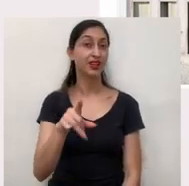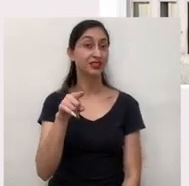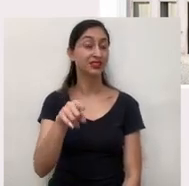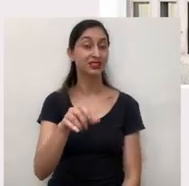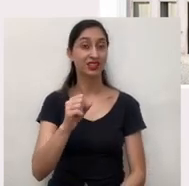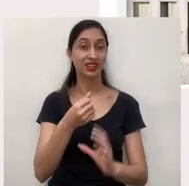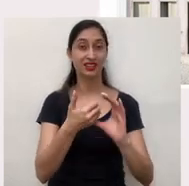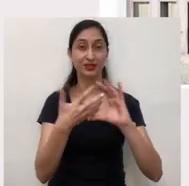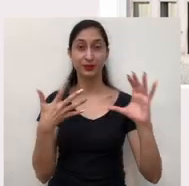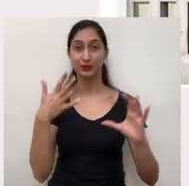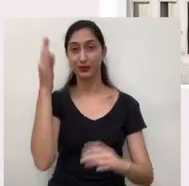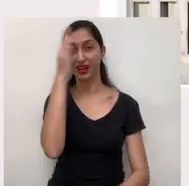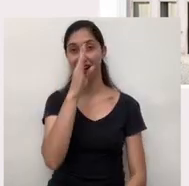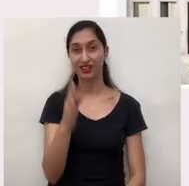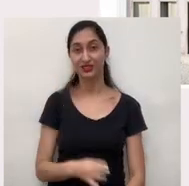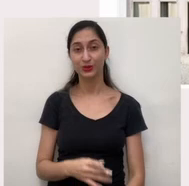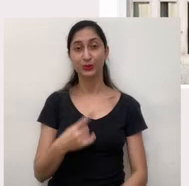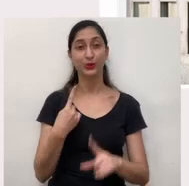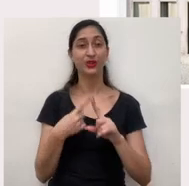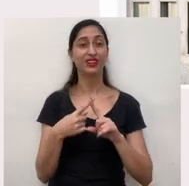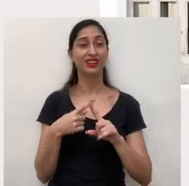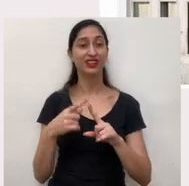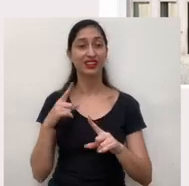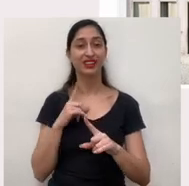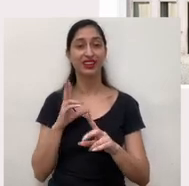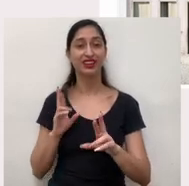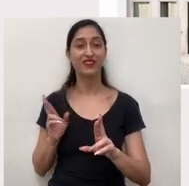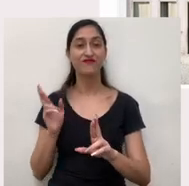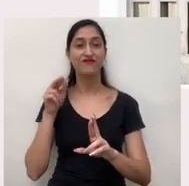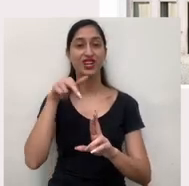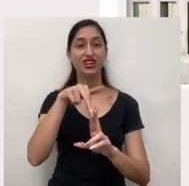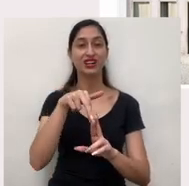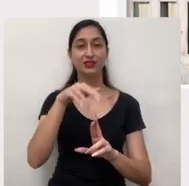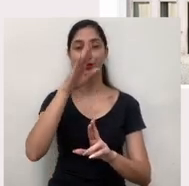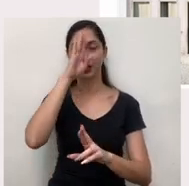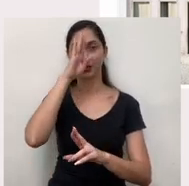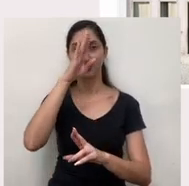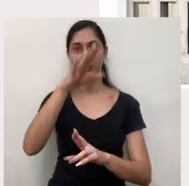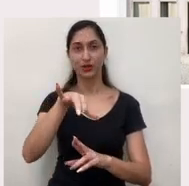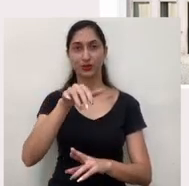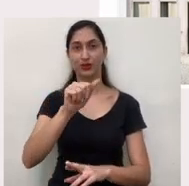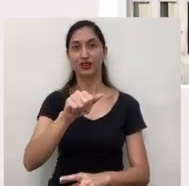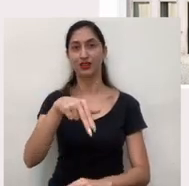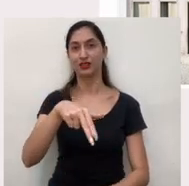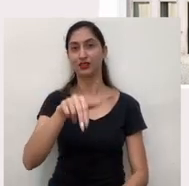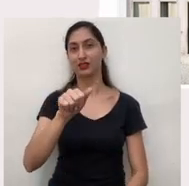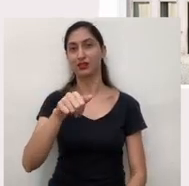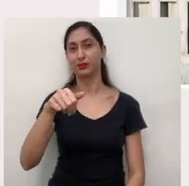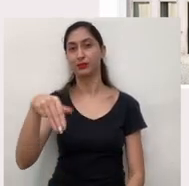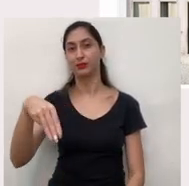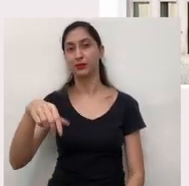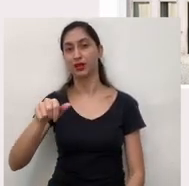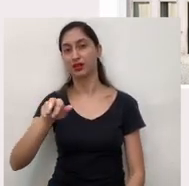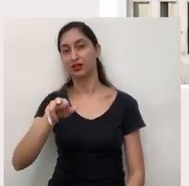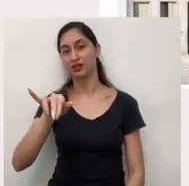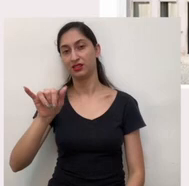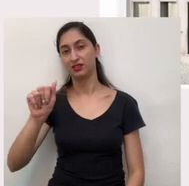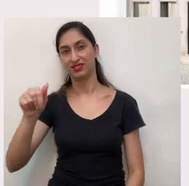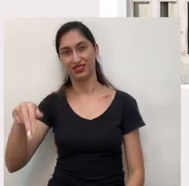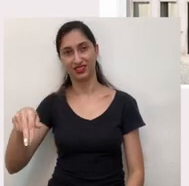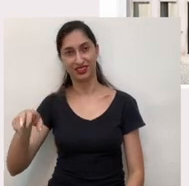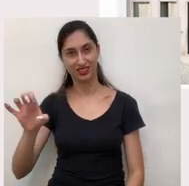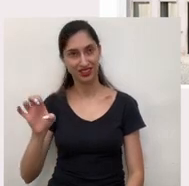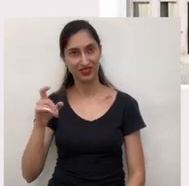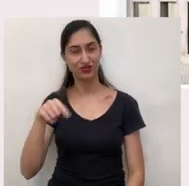brasileiro porque eu fico pensando nessa referência, né, da Ana Mariani. Então, à esquerda vocês veem